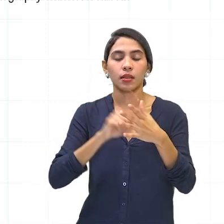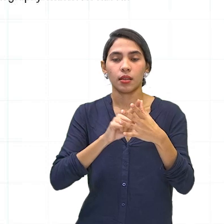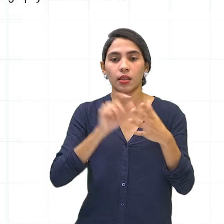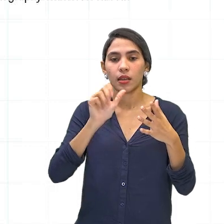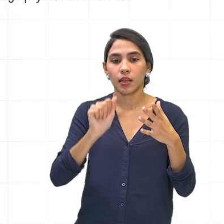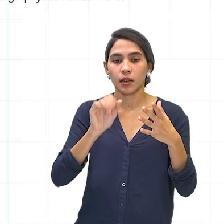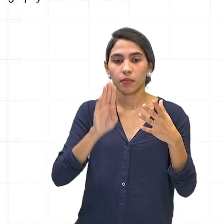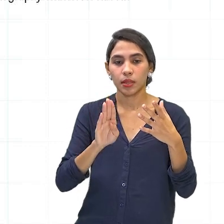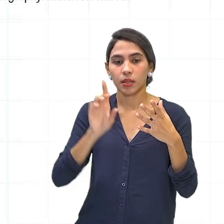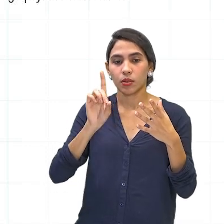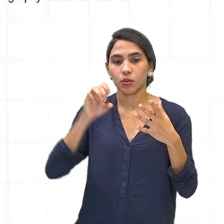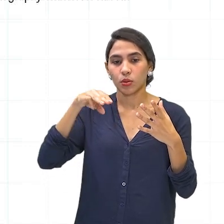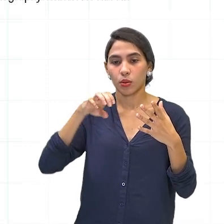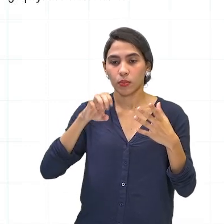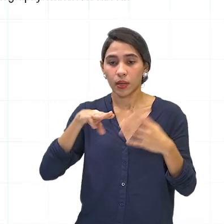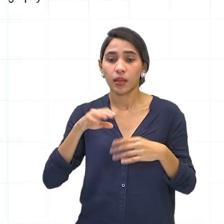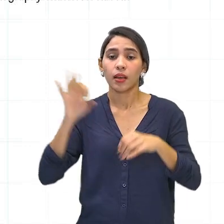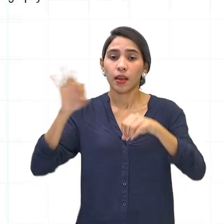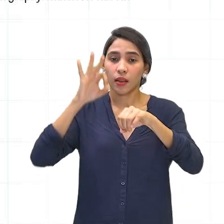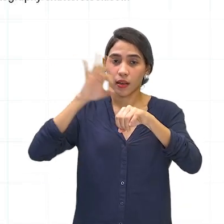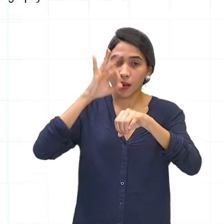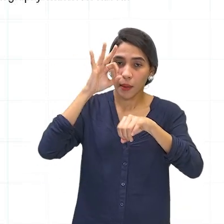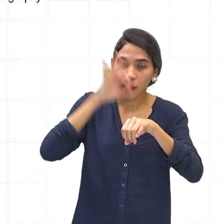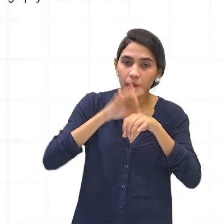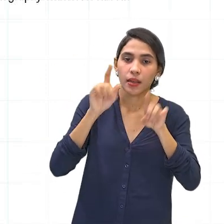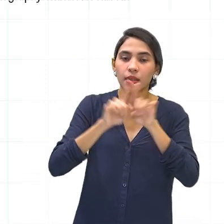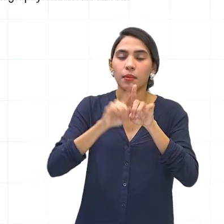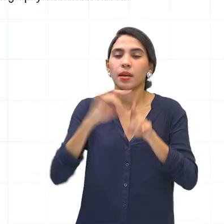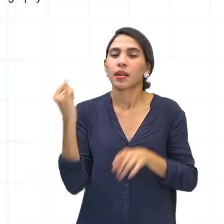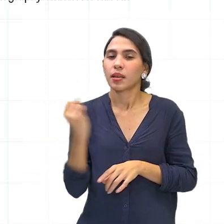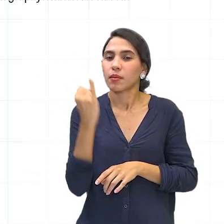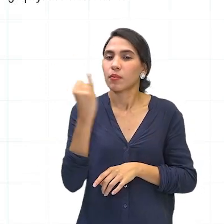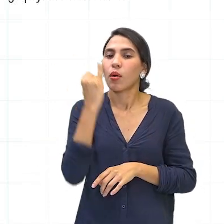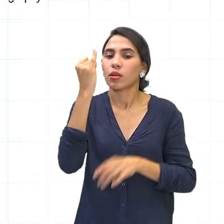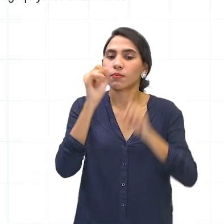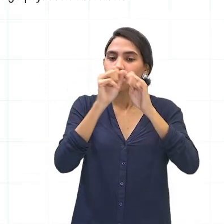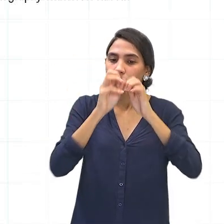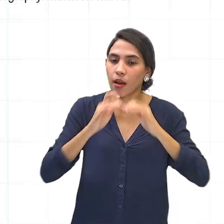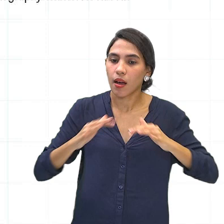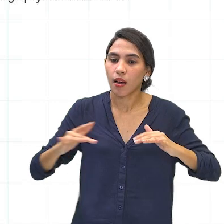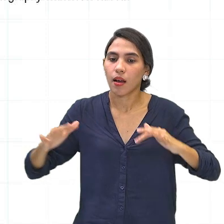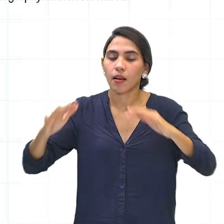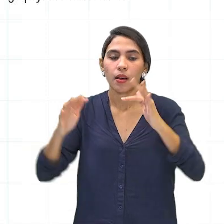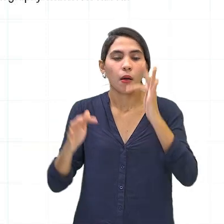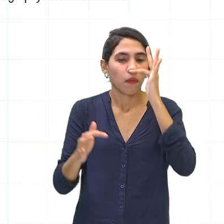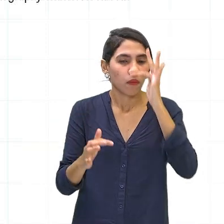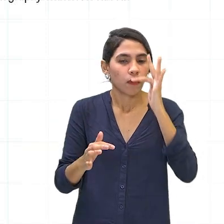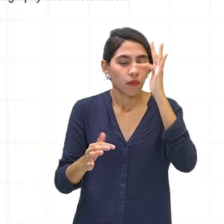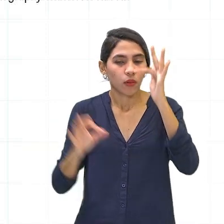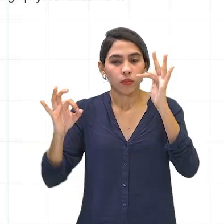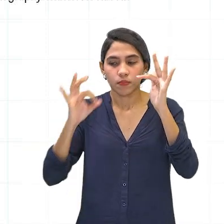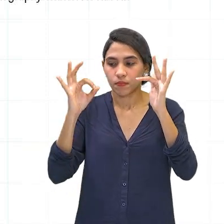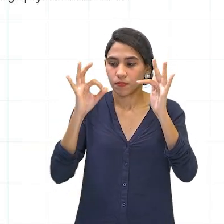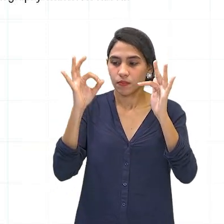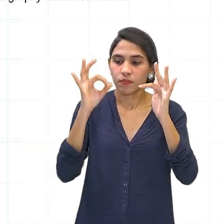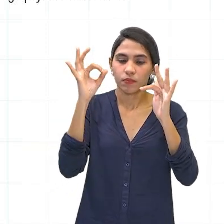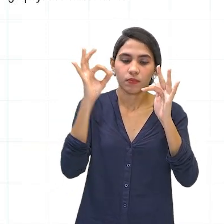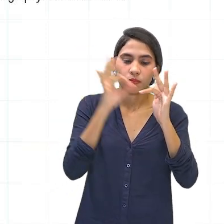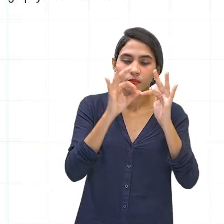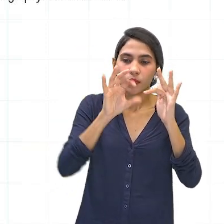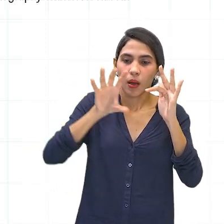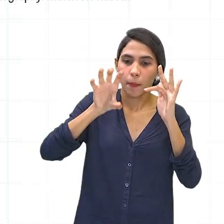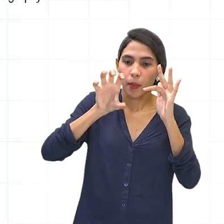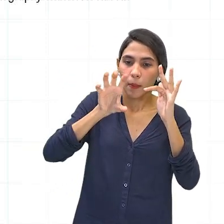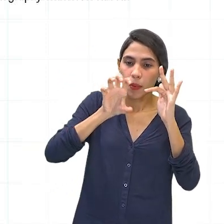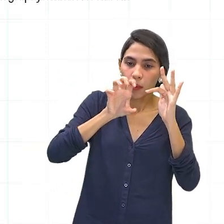está visualizando. E a abelha é muito importante, né, para a polinização, como a gente está visualizando, né, nesse processo de polinização